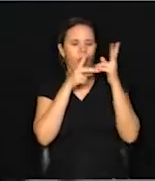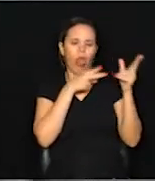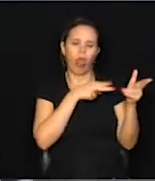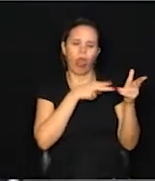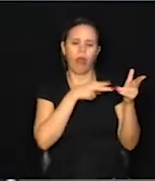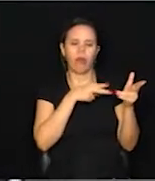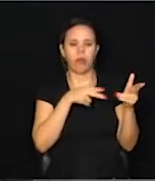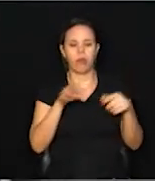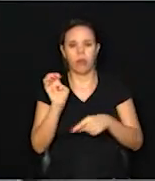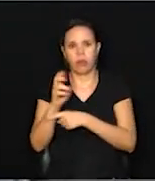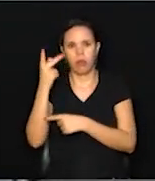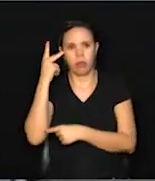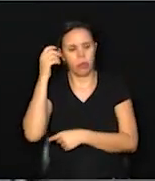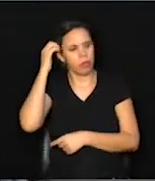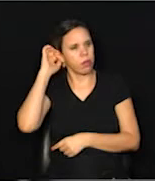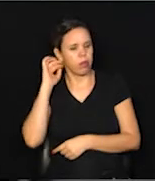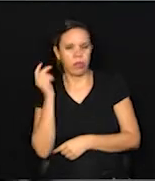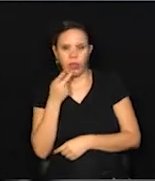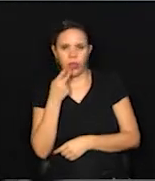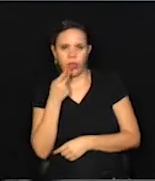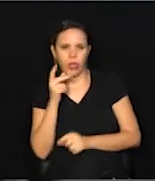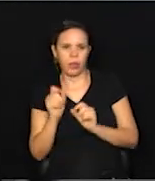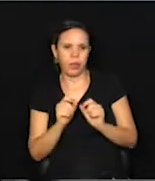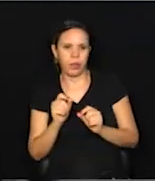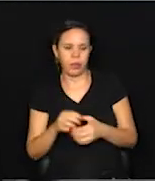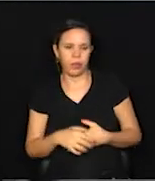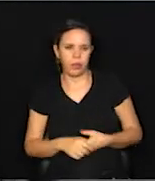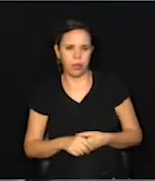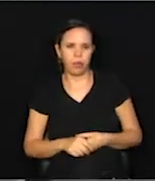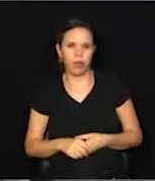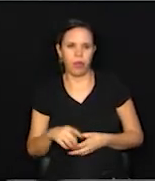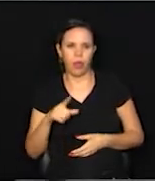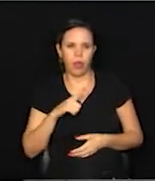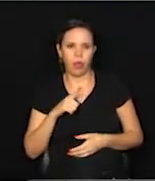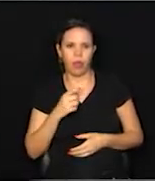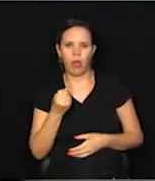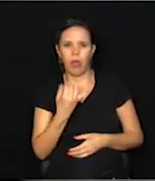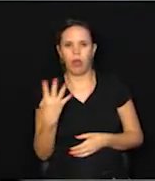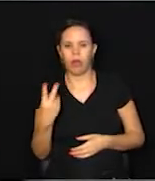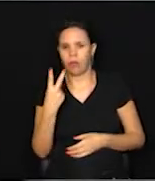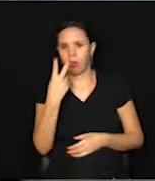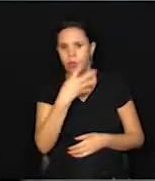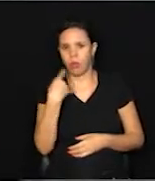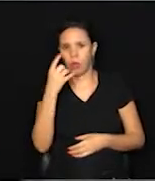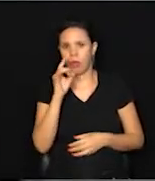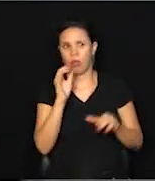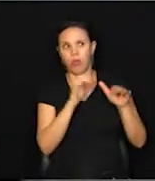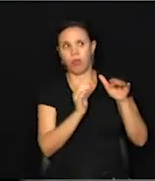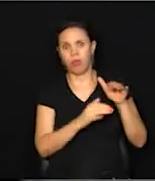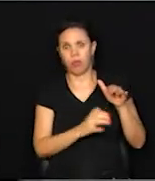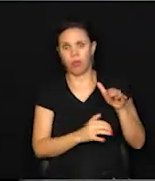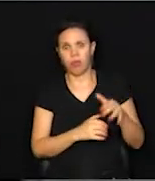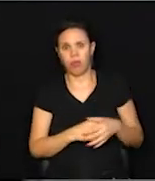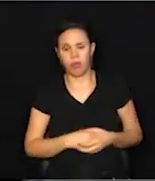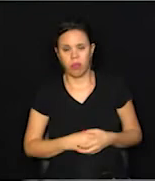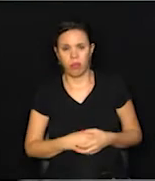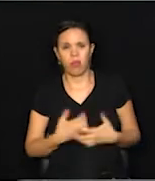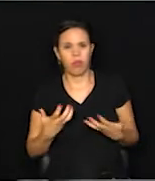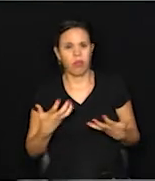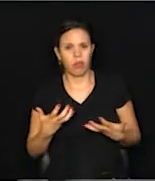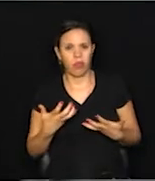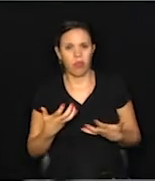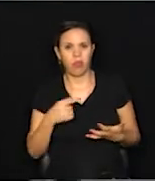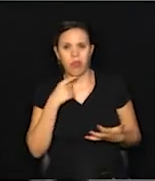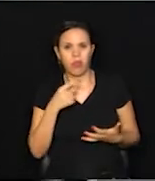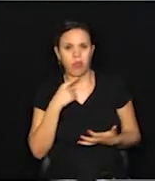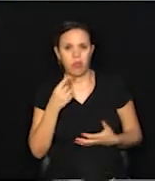está falando, né, tem um estoque para 24 horas, Então, e eu queria questionar